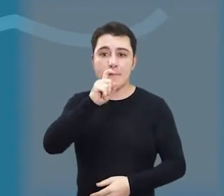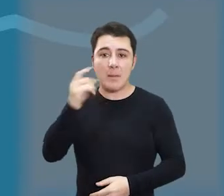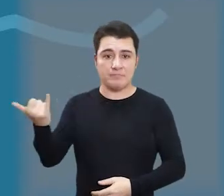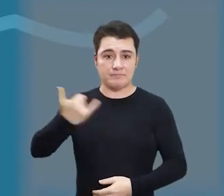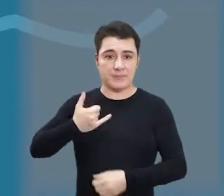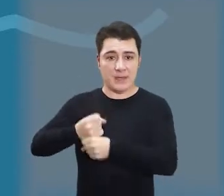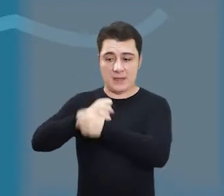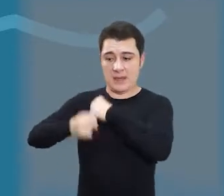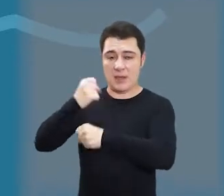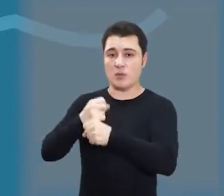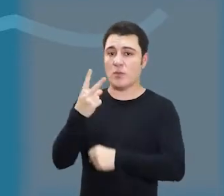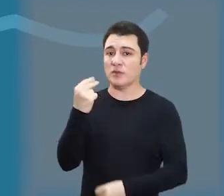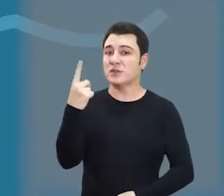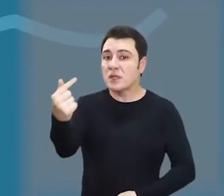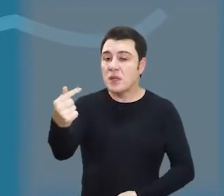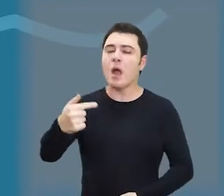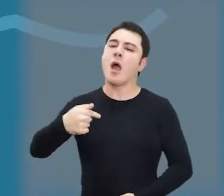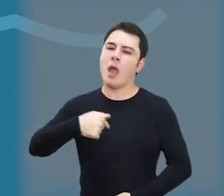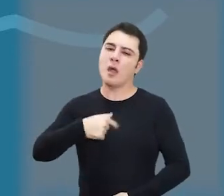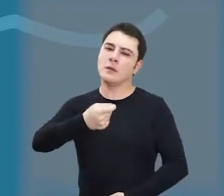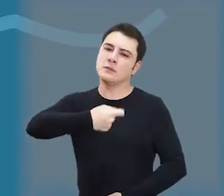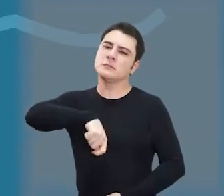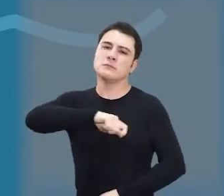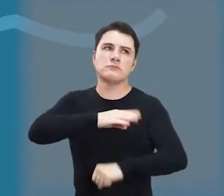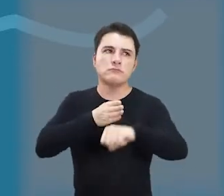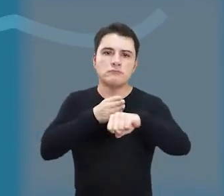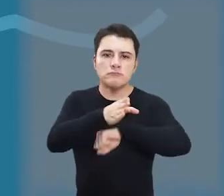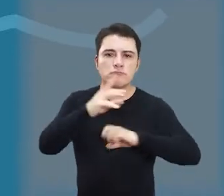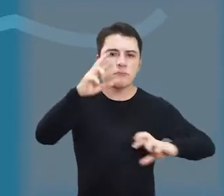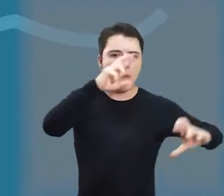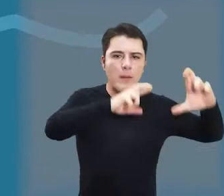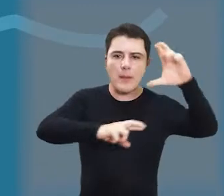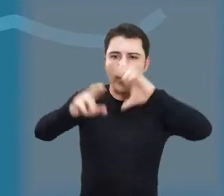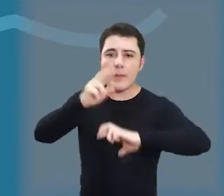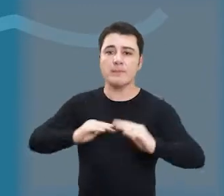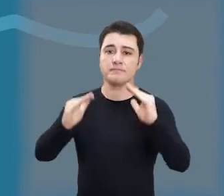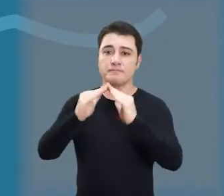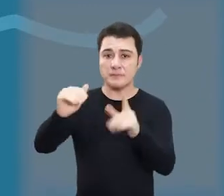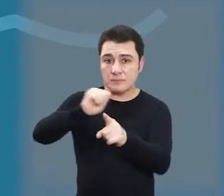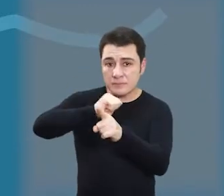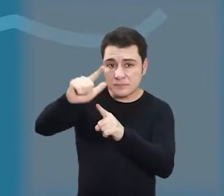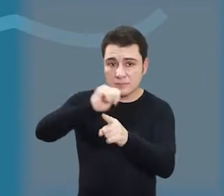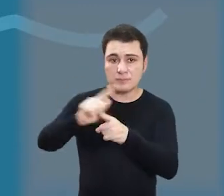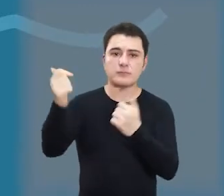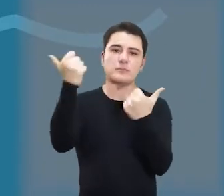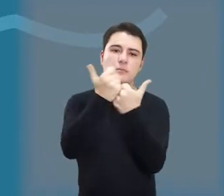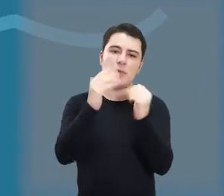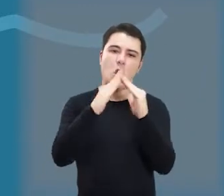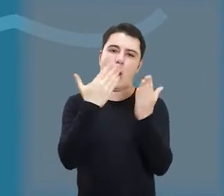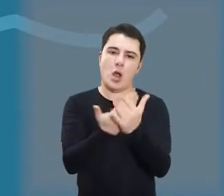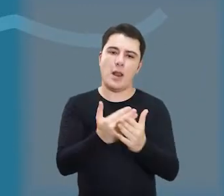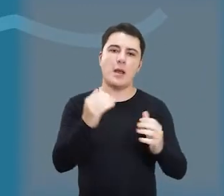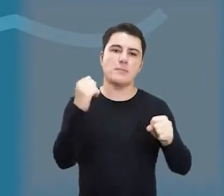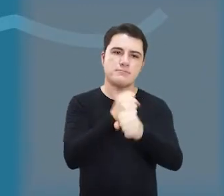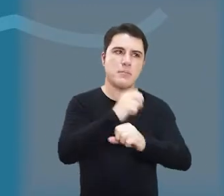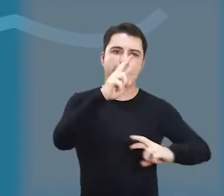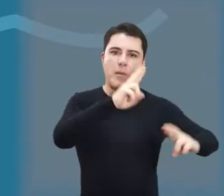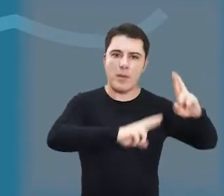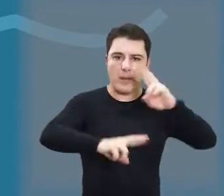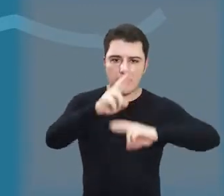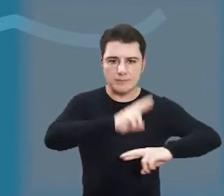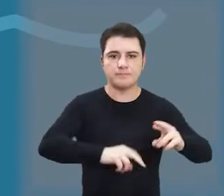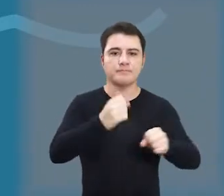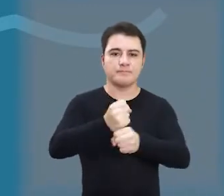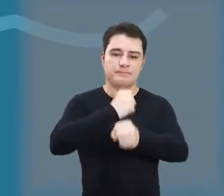alunos da unidade já haviam relatado os problemas a nós em abril de 2017 nós chegamos também fazer uma visita de fiscalização Na casa